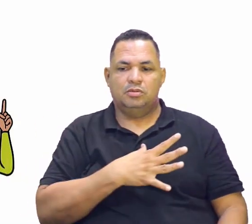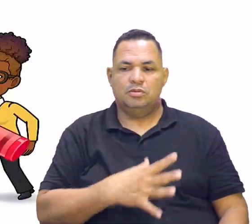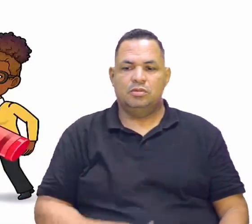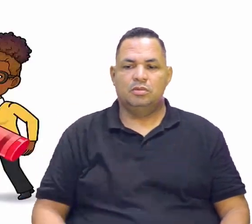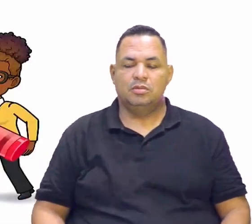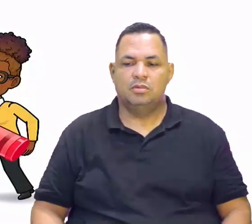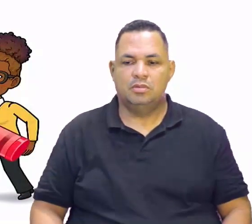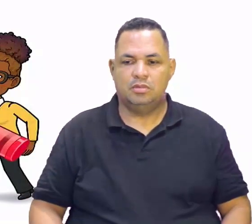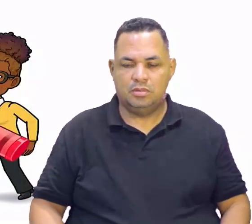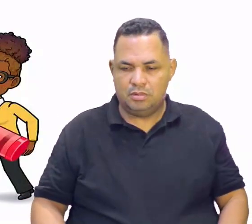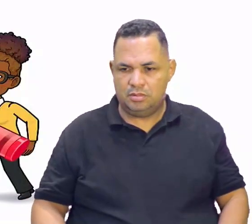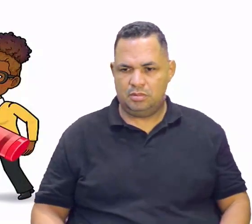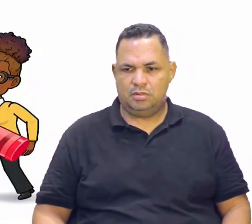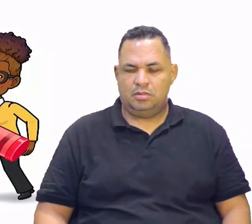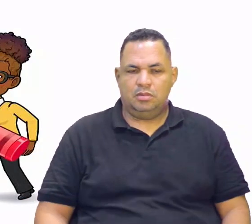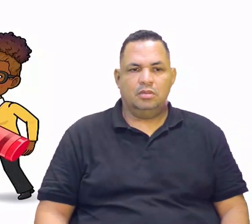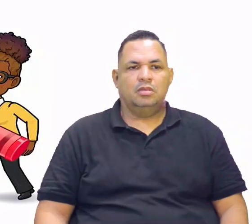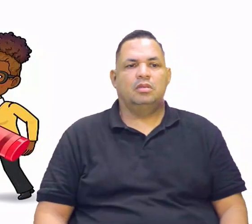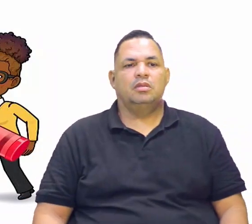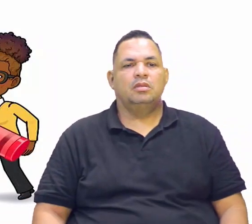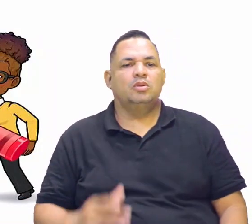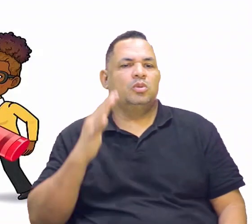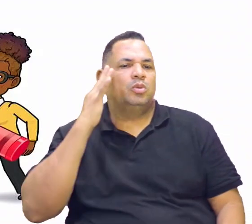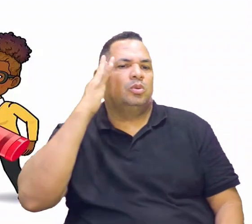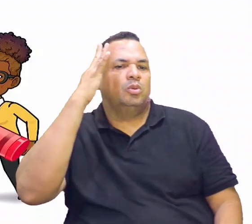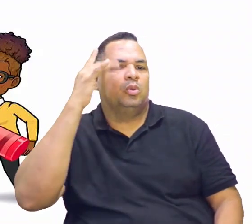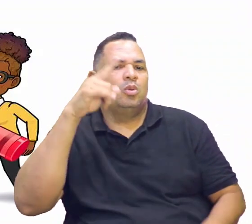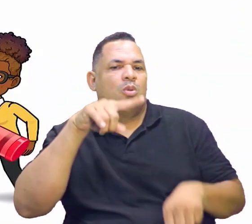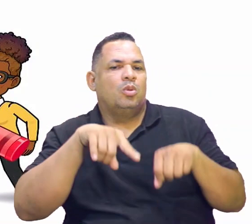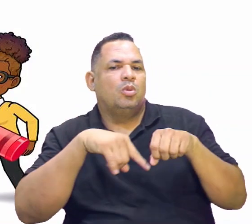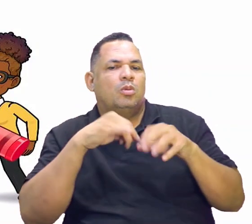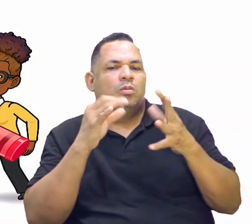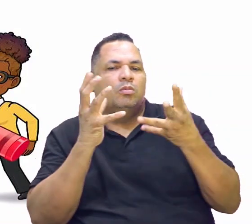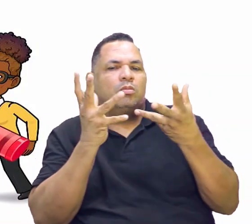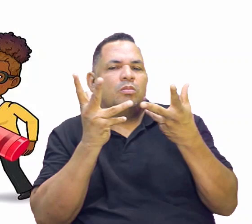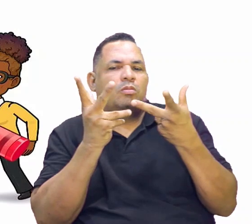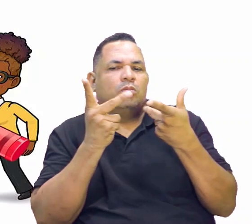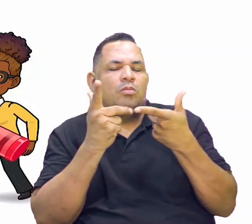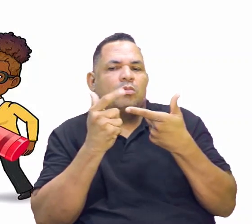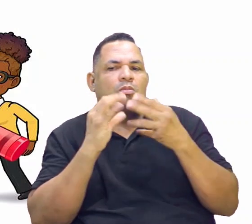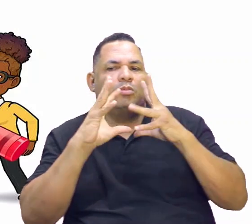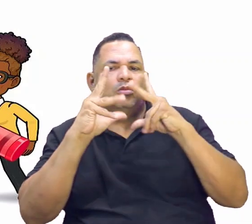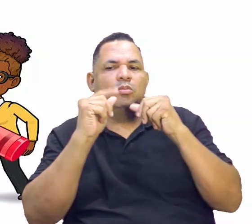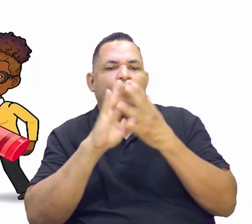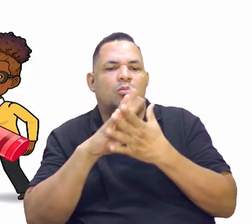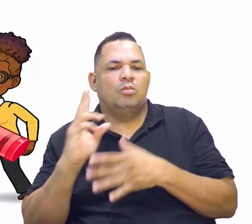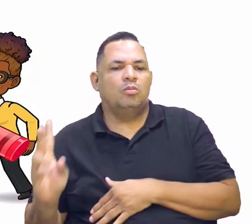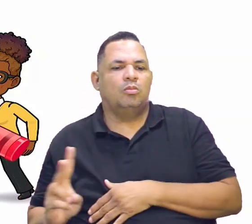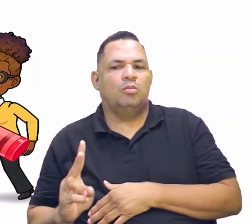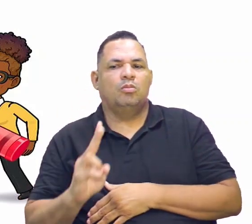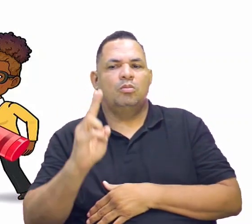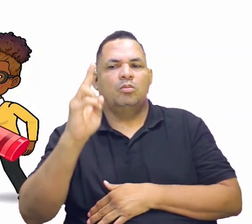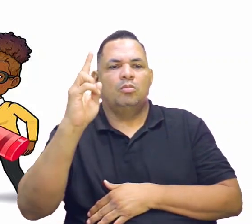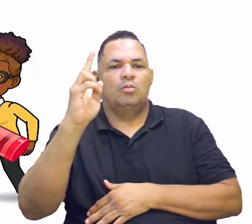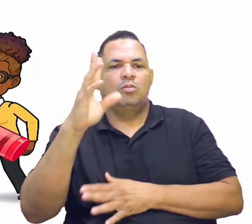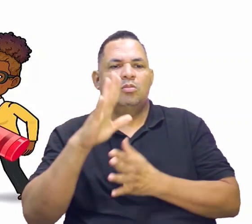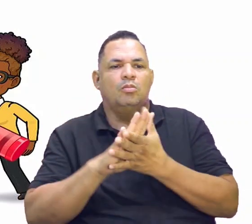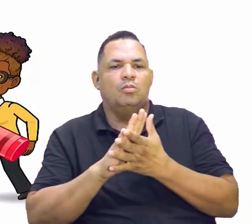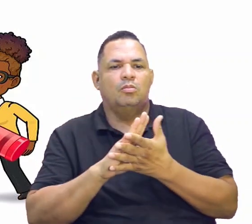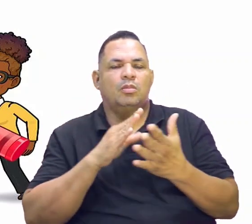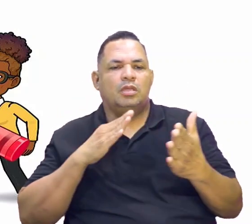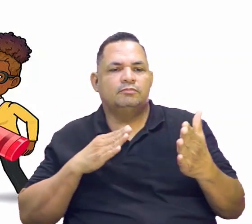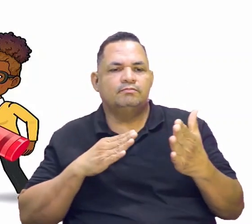Certo? O sonho, a loucura, o maravilhoso, tudo isso deve ser valorizado